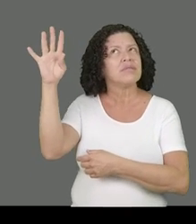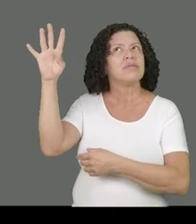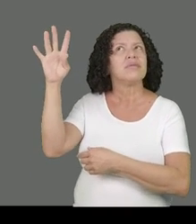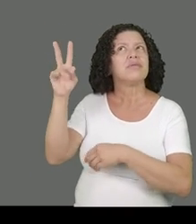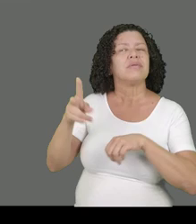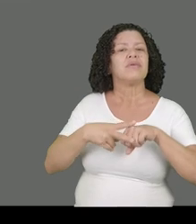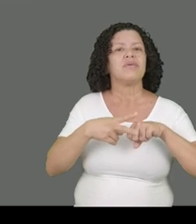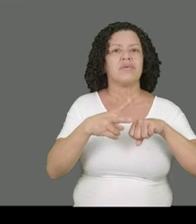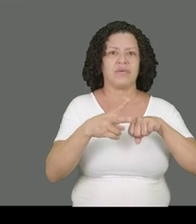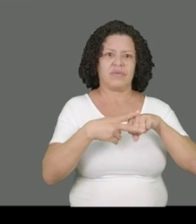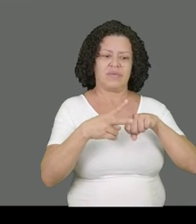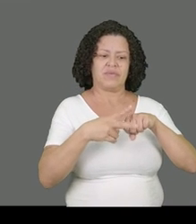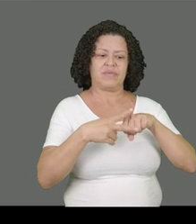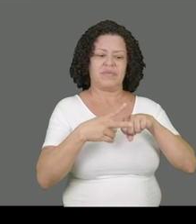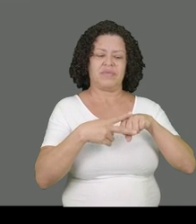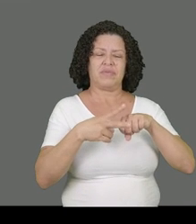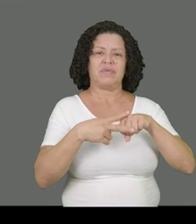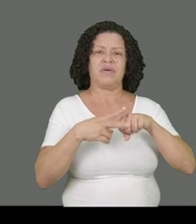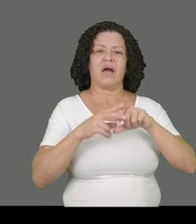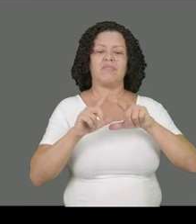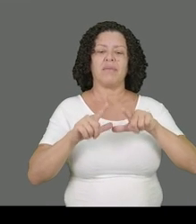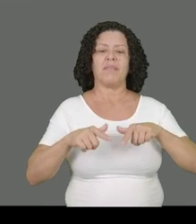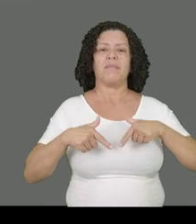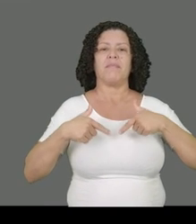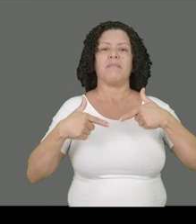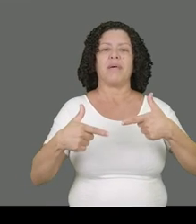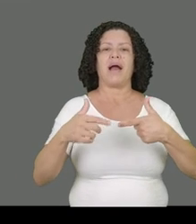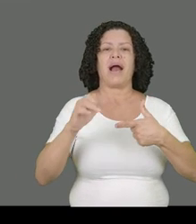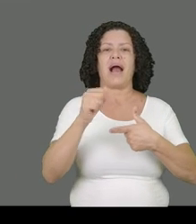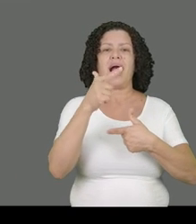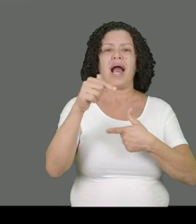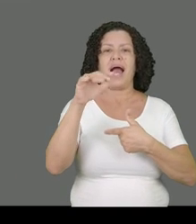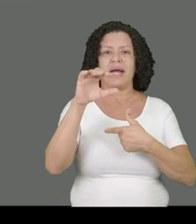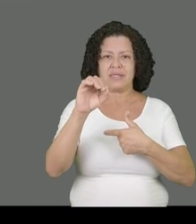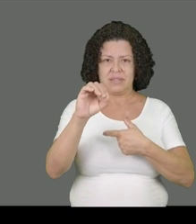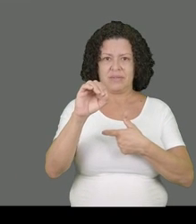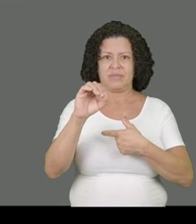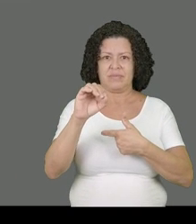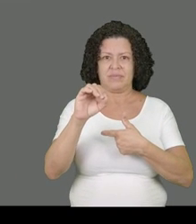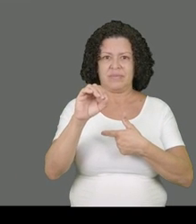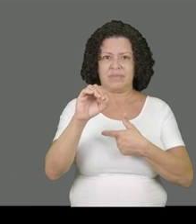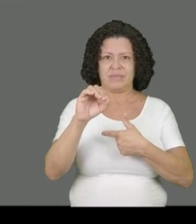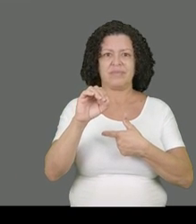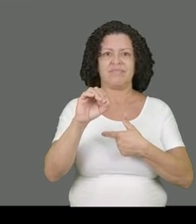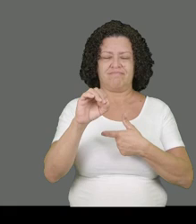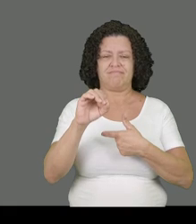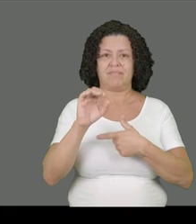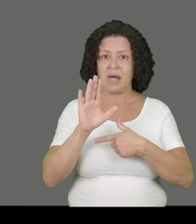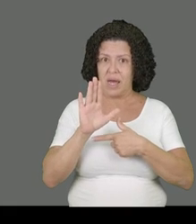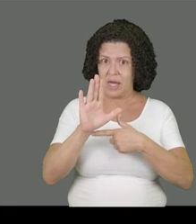remeta ao verbo, ao agir, à ação.